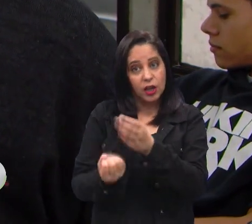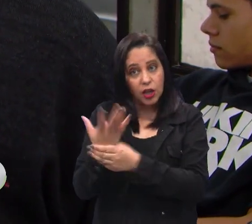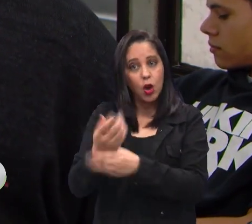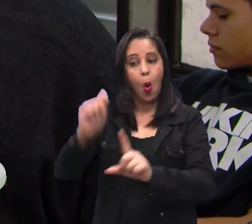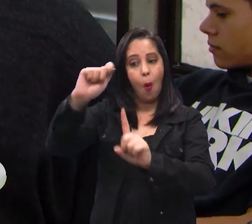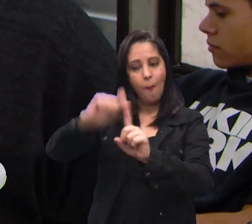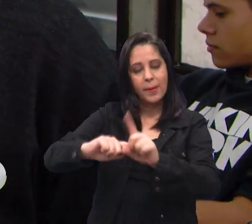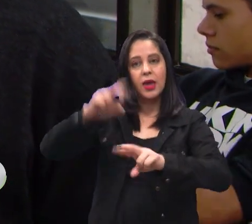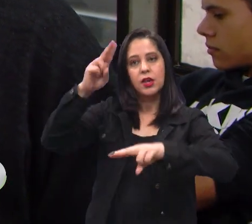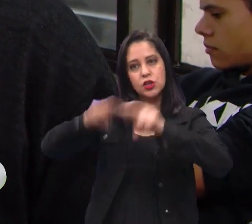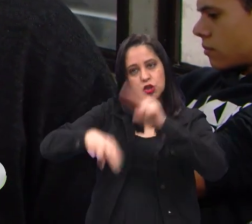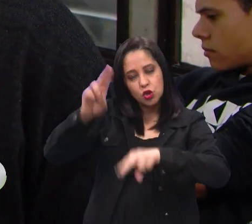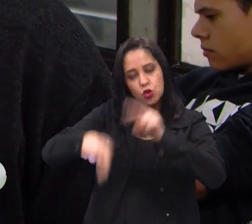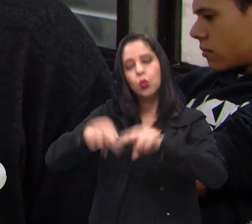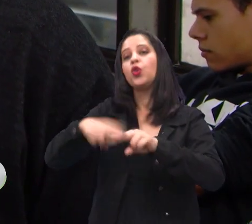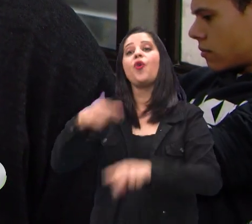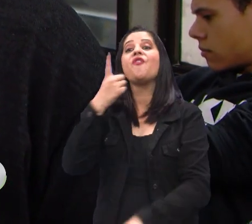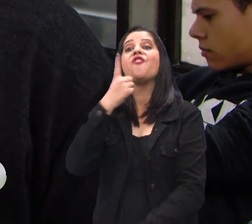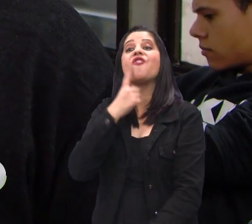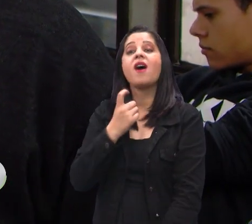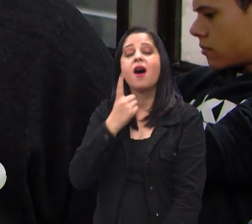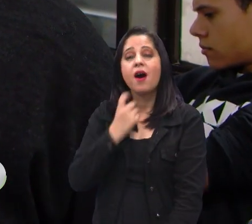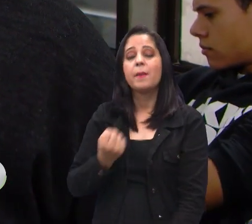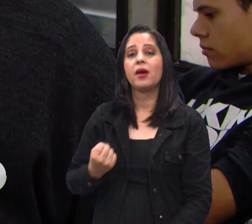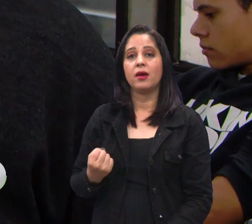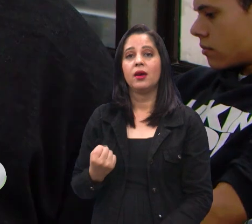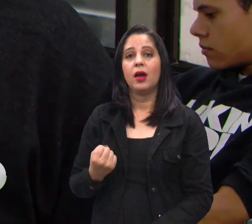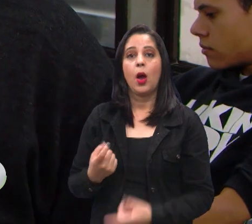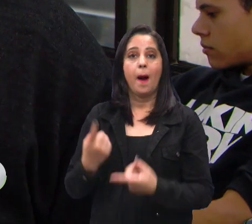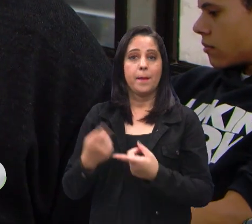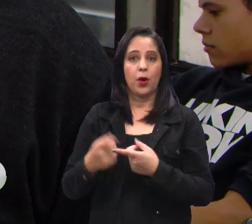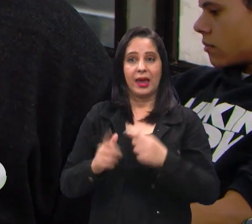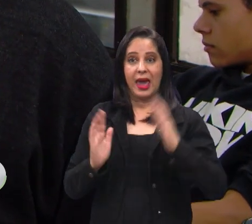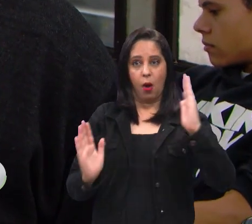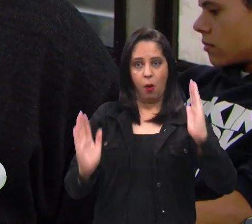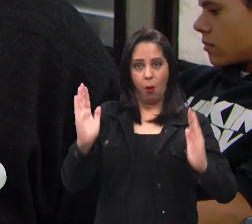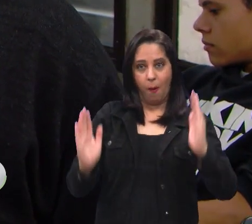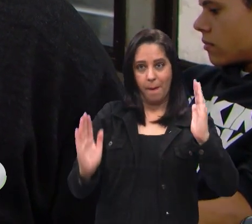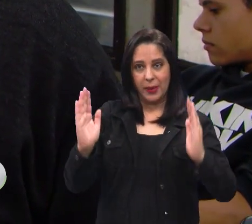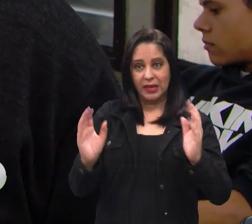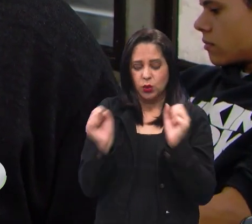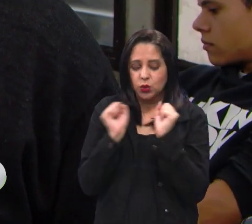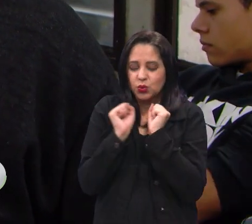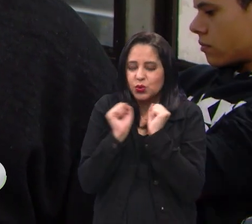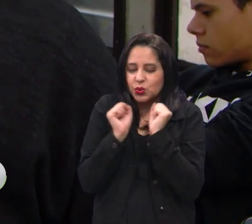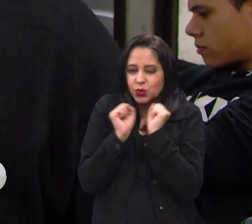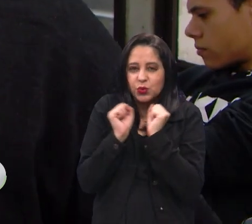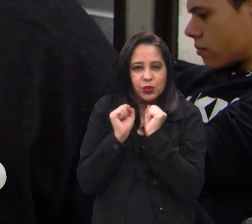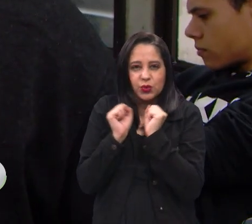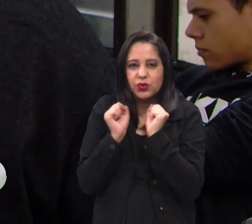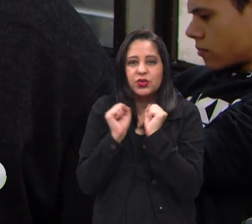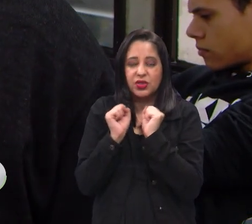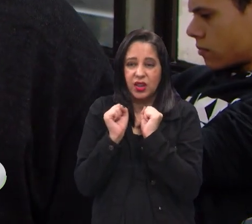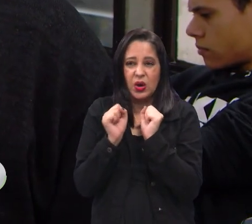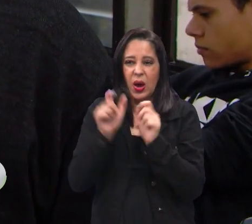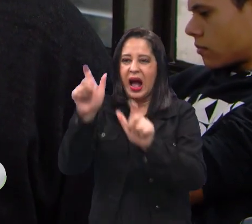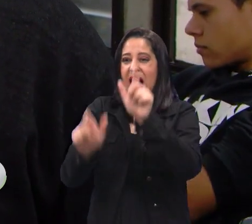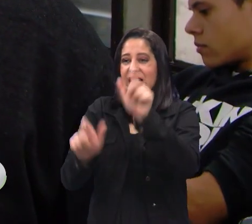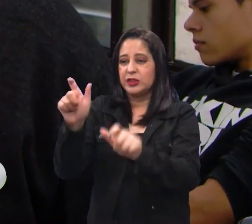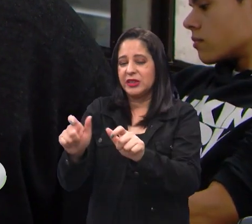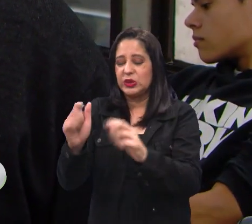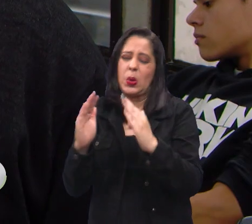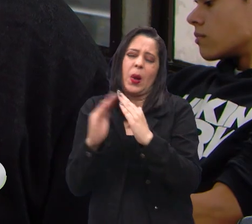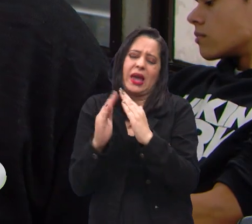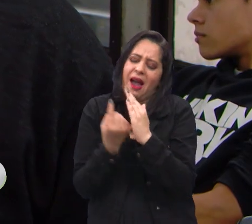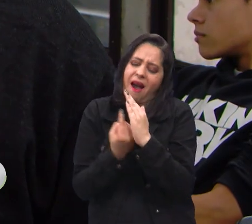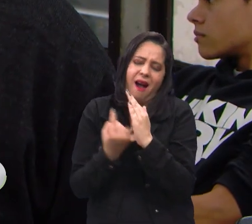necessidade maior nessa época do ano, porque os períodos de inverno, ele não só inibe as pessoas de sair de casa, mas